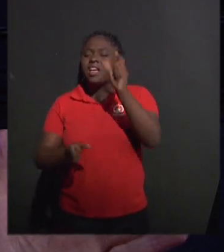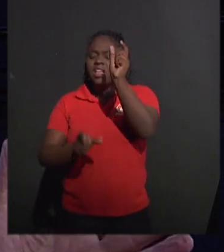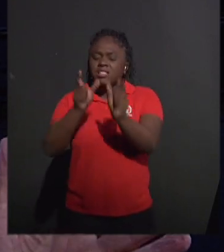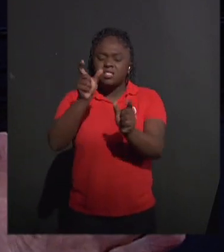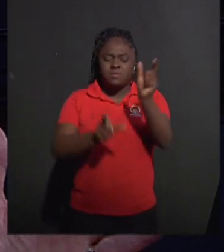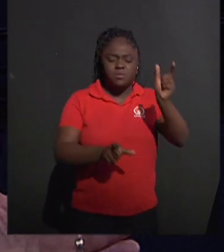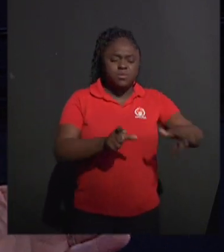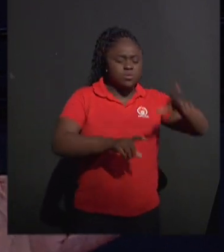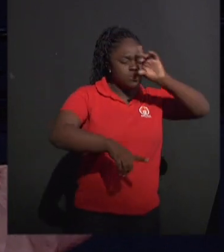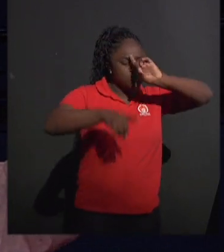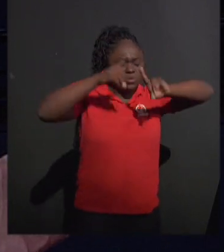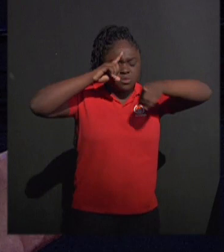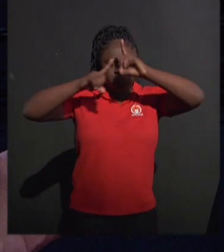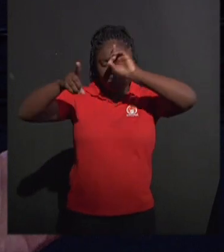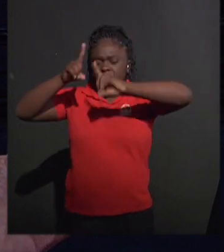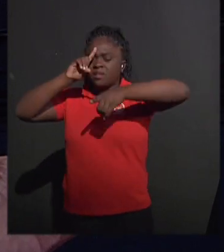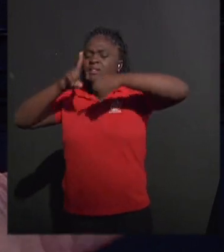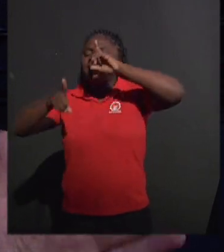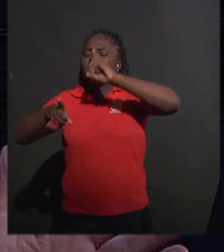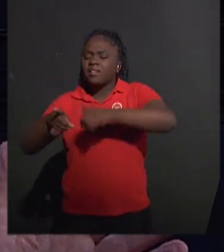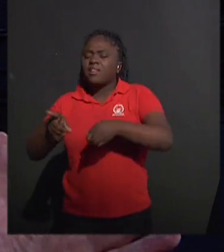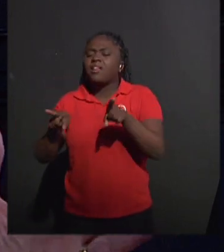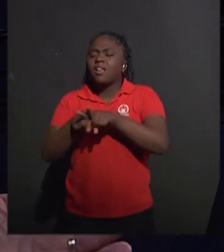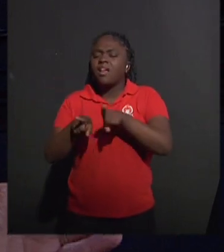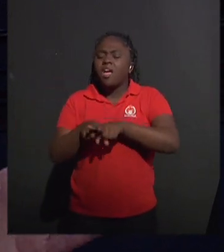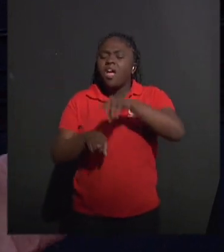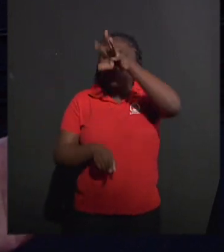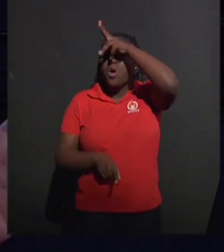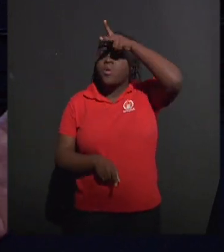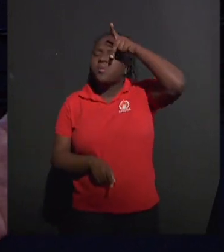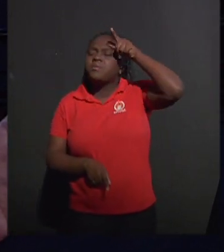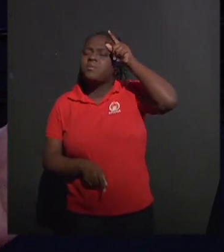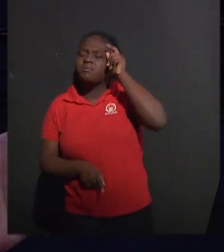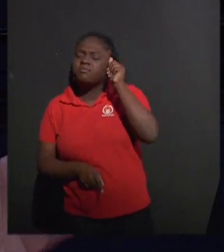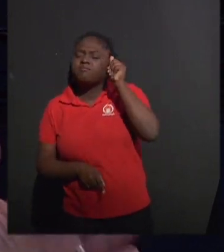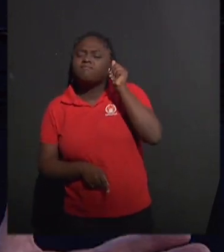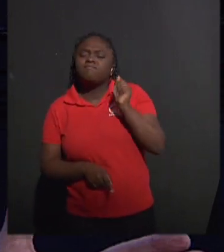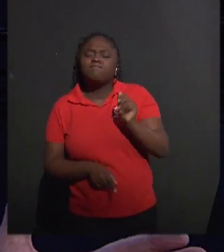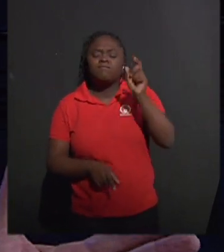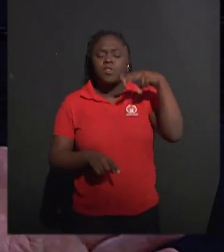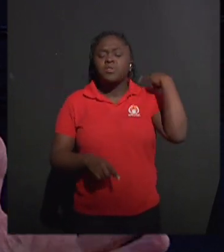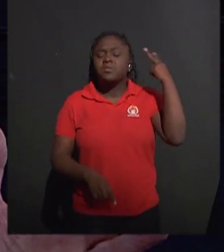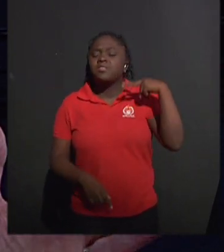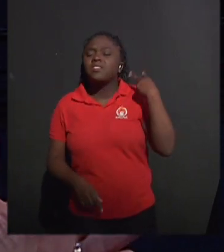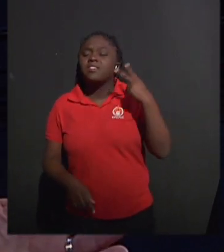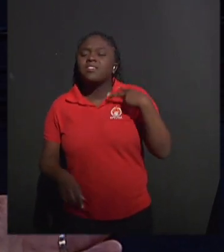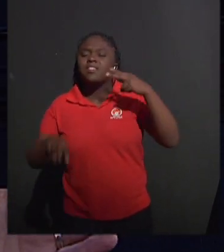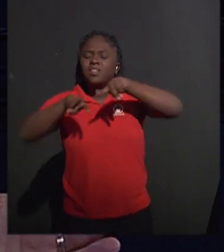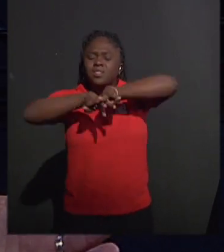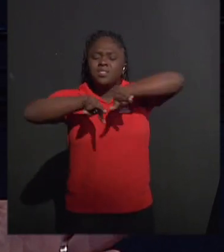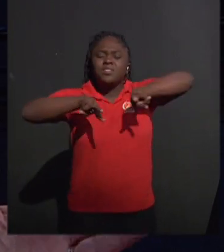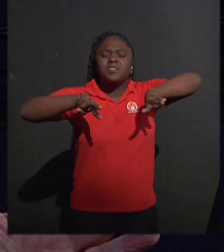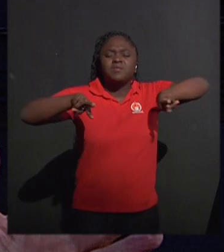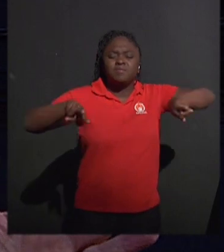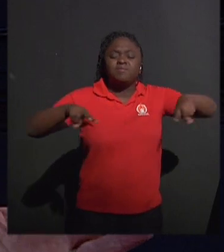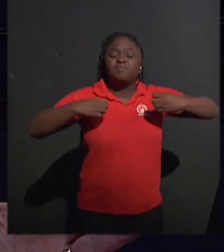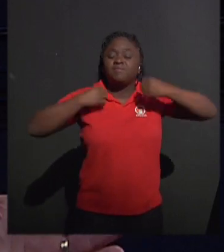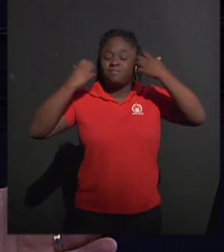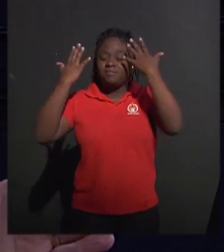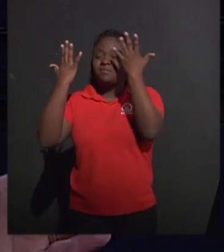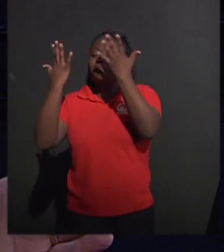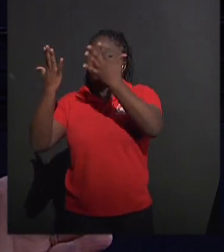posição de autoridade. Tome em Tuas mãos o prefeito, tome nas Tuas mãos os vereadores, tome em Tuas mãos, ó